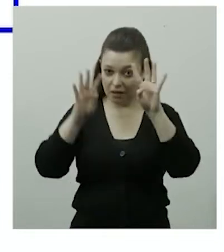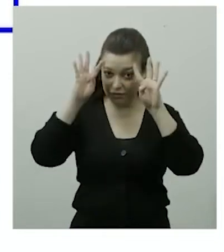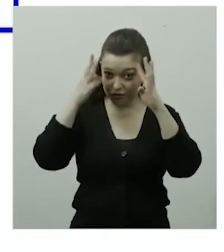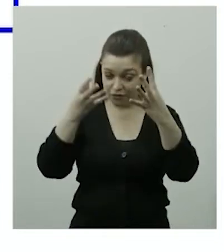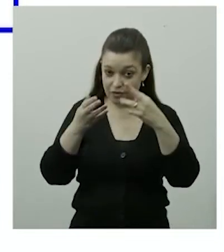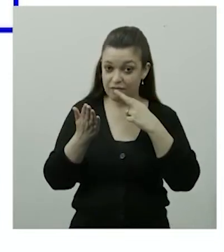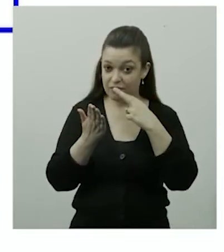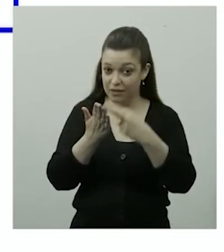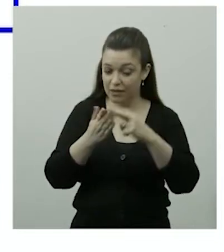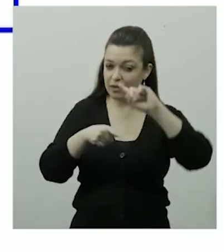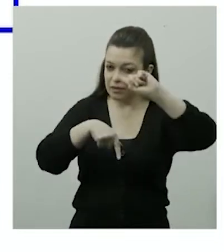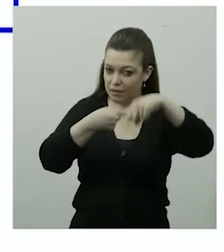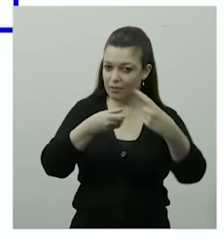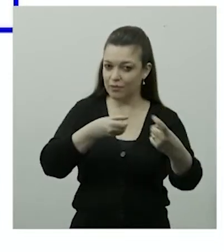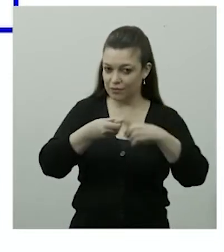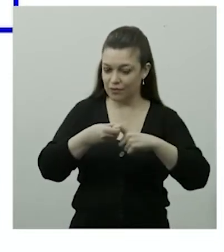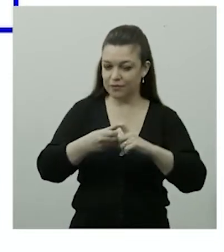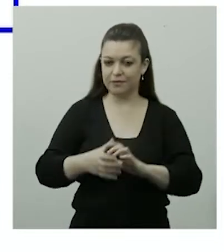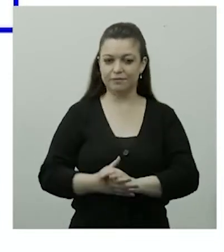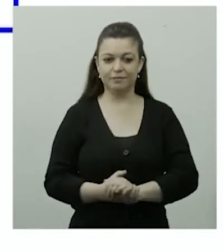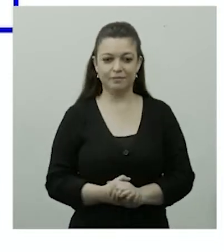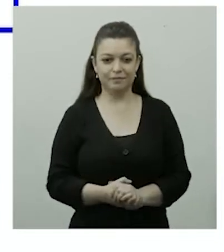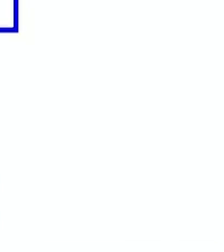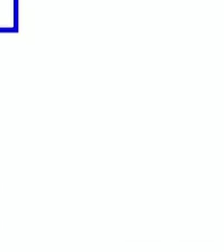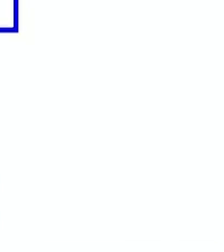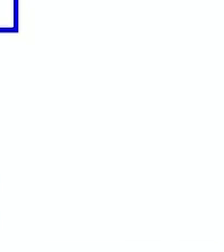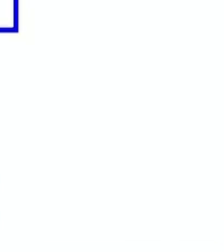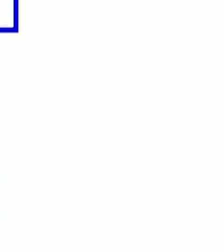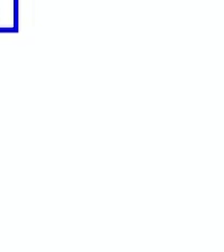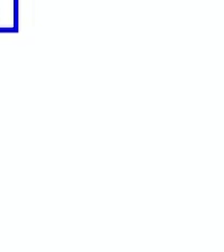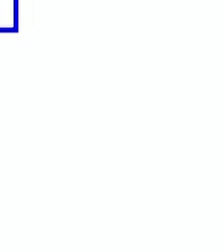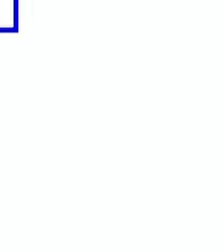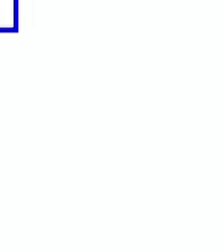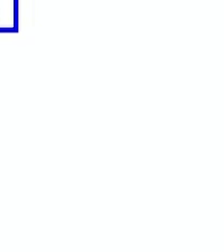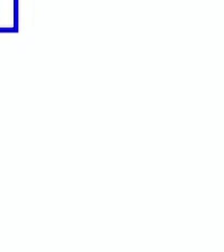6 ao quadrado, já volto com a resposta.